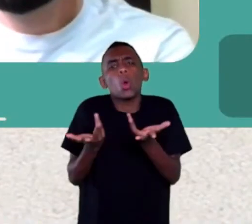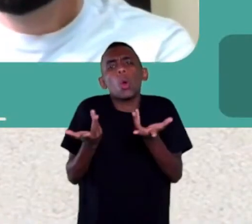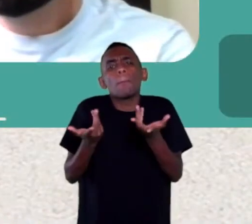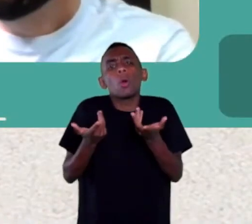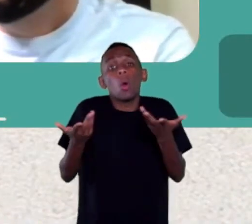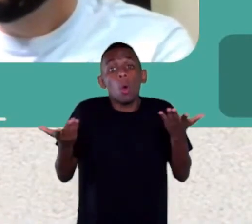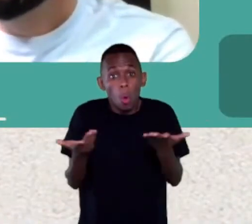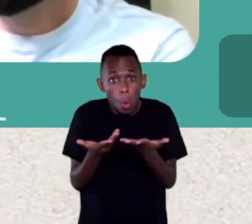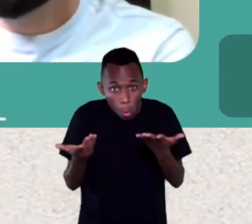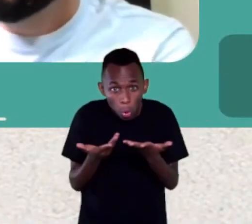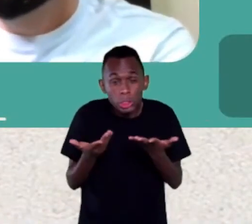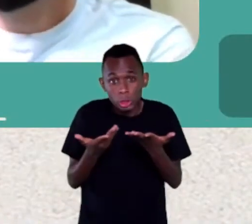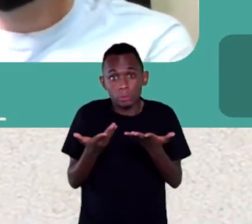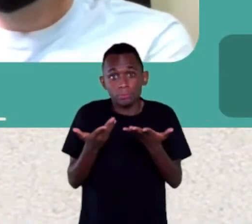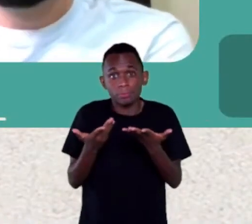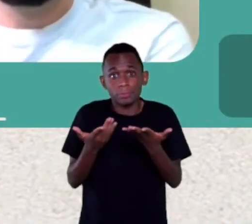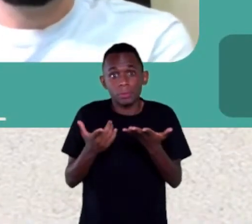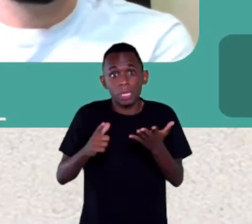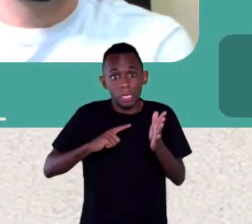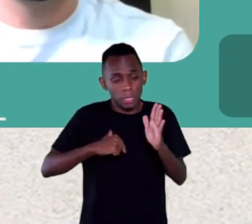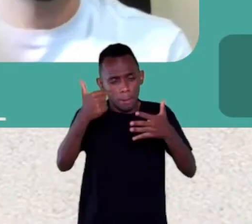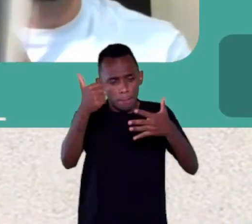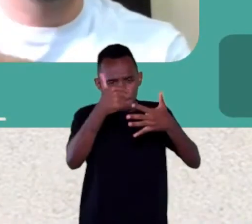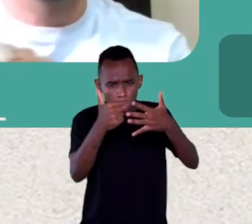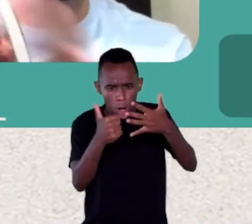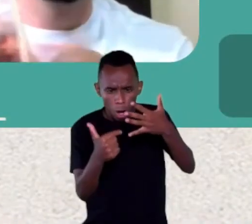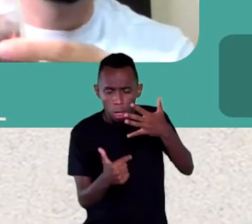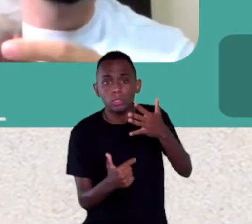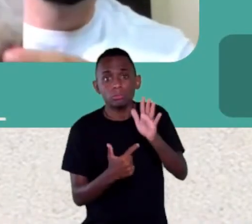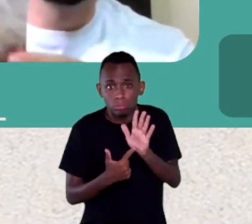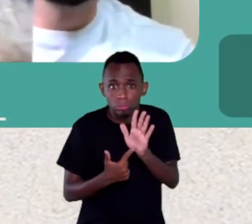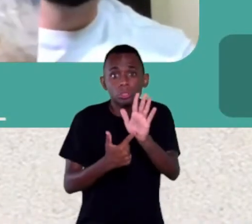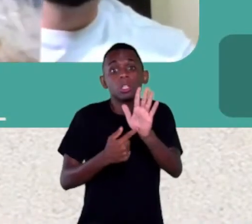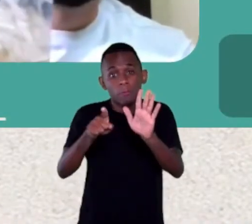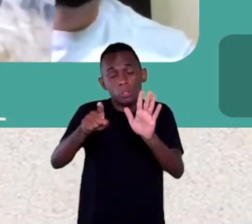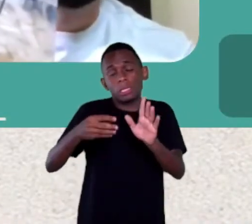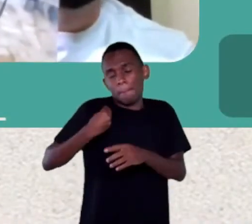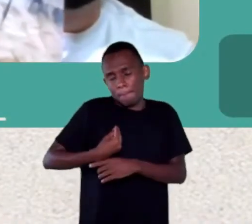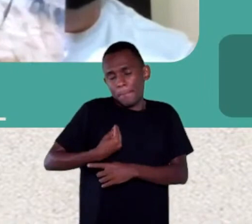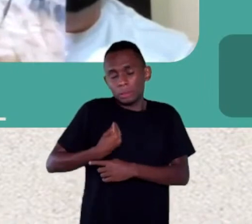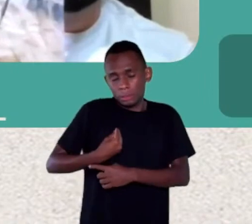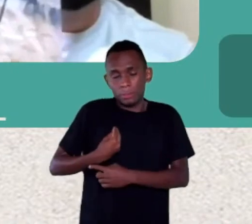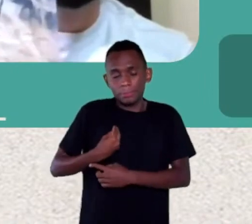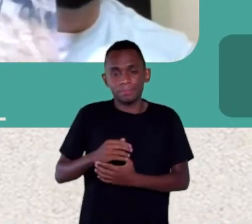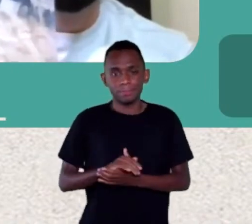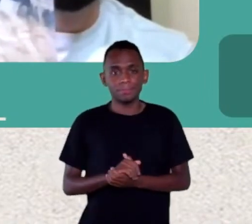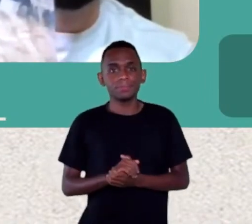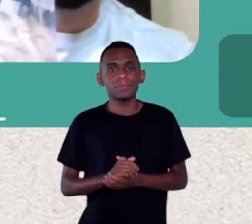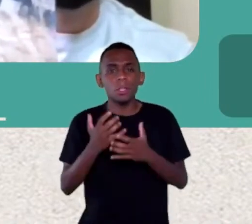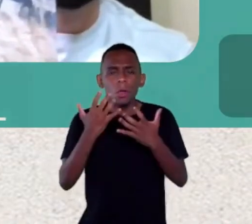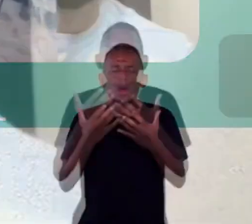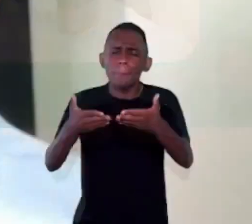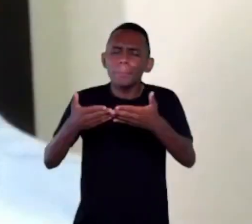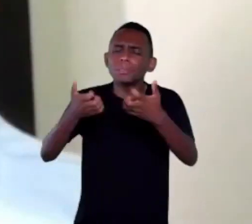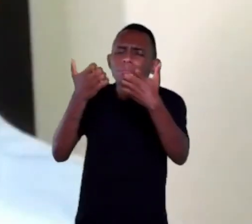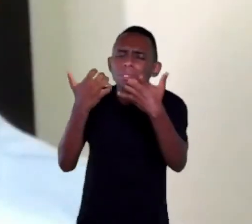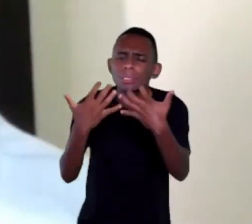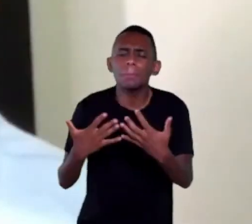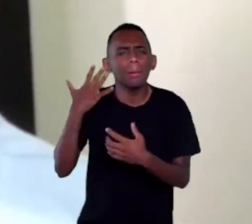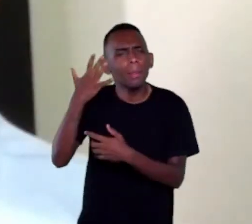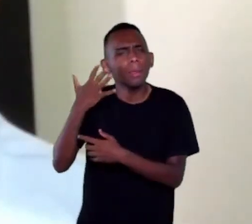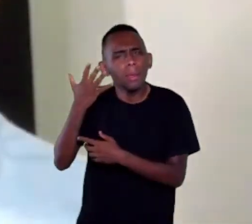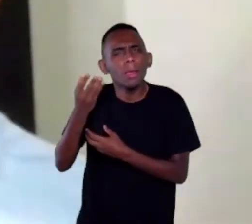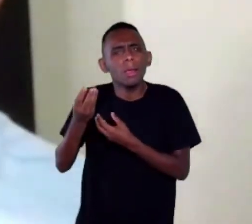uma coletânea aí do selo Off Flip, que você participa, Cartas para o Futuro. Magela mostra o